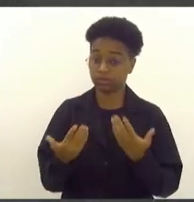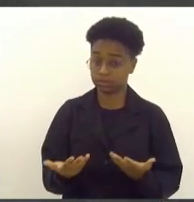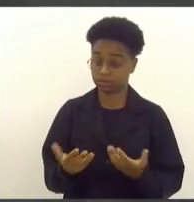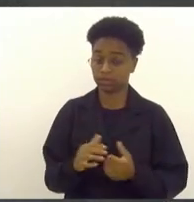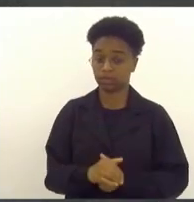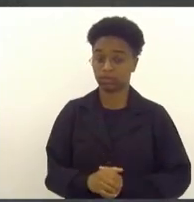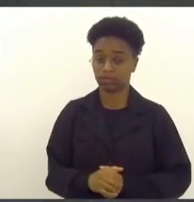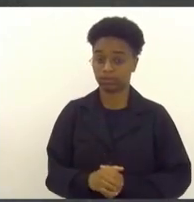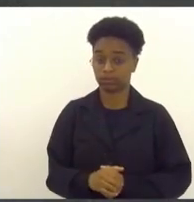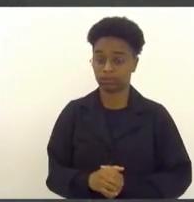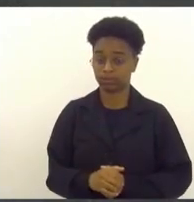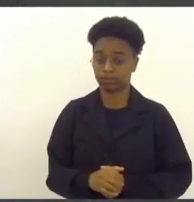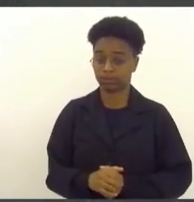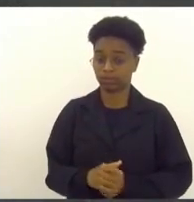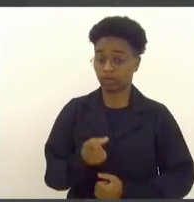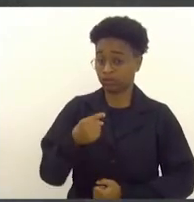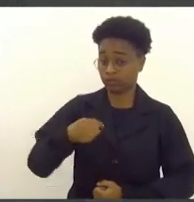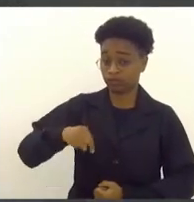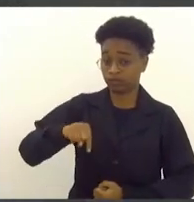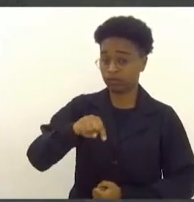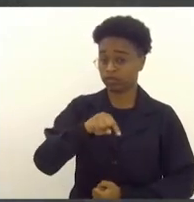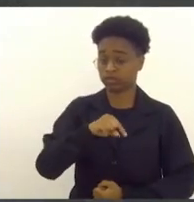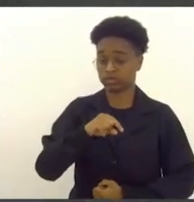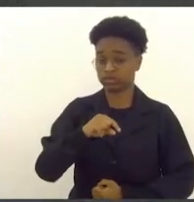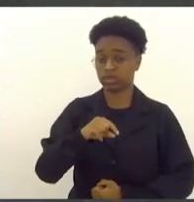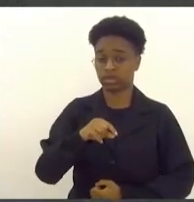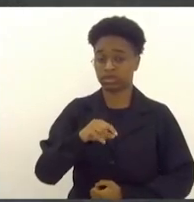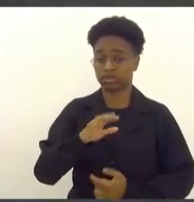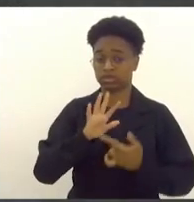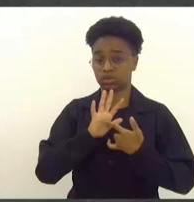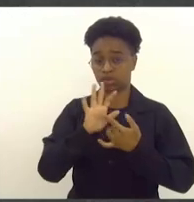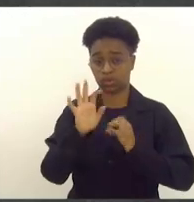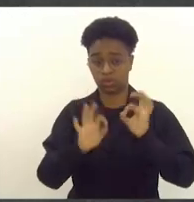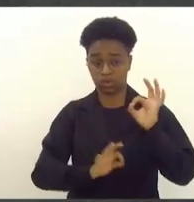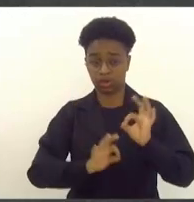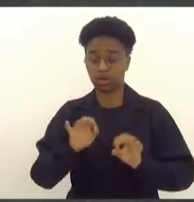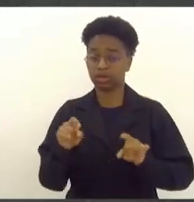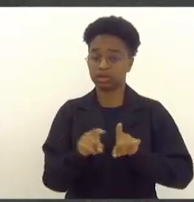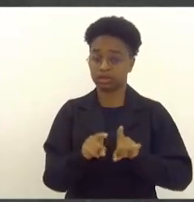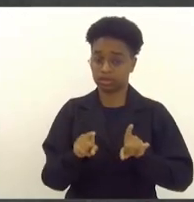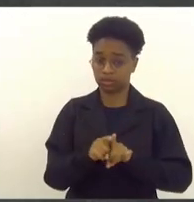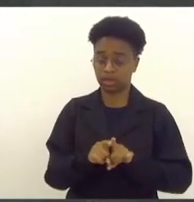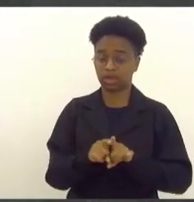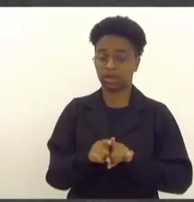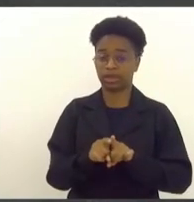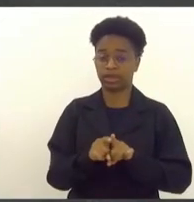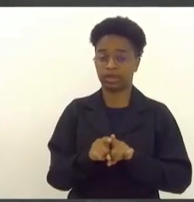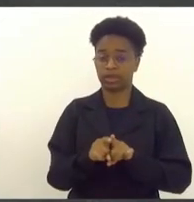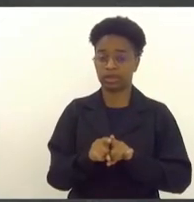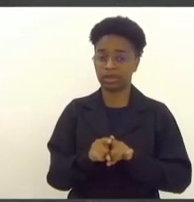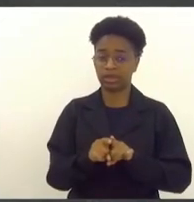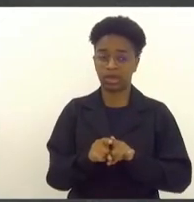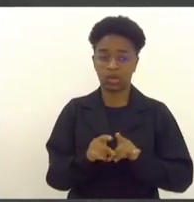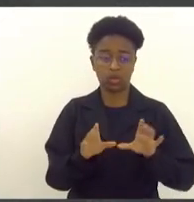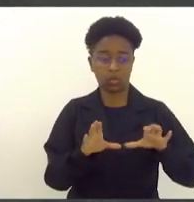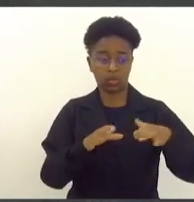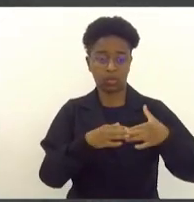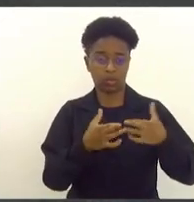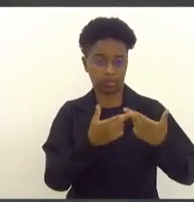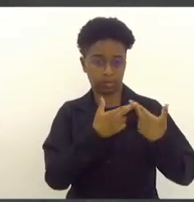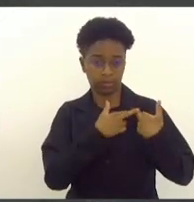você determinar inclusive que as operadoras promovam isso eu me